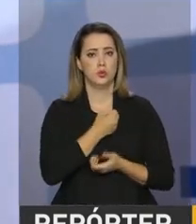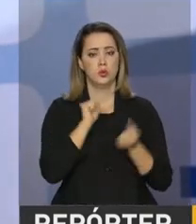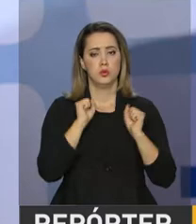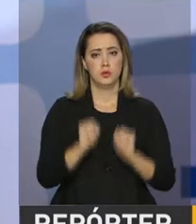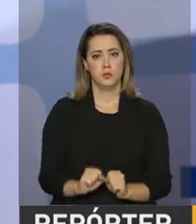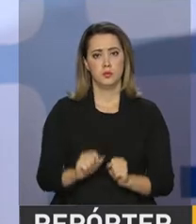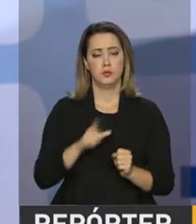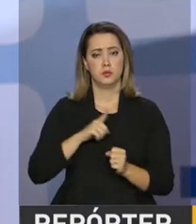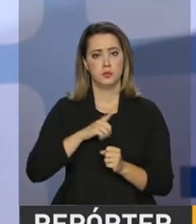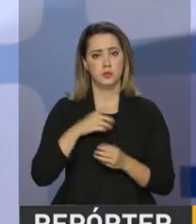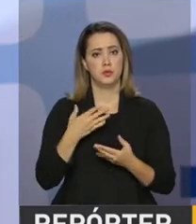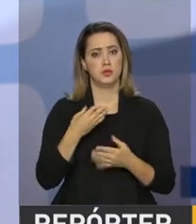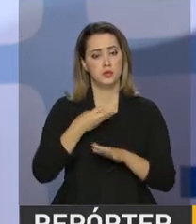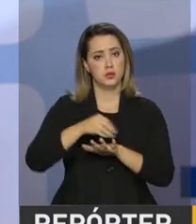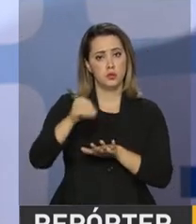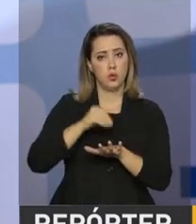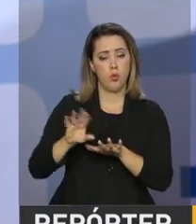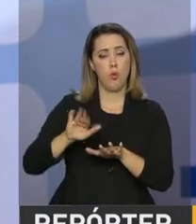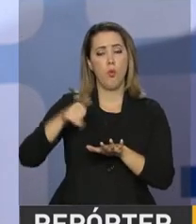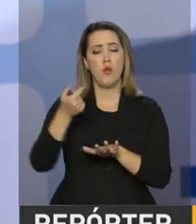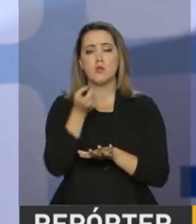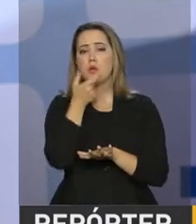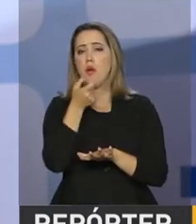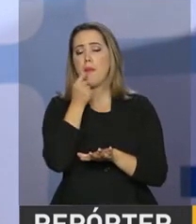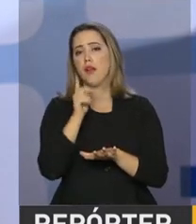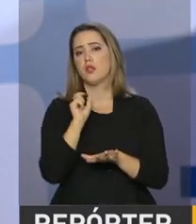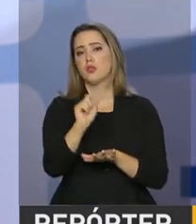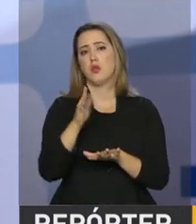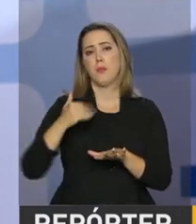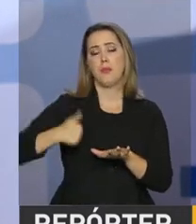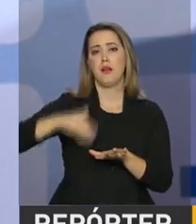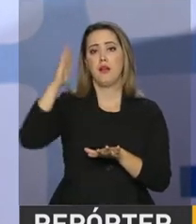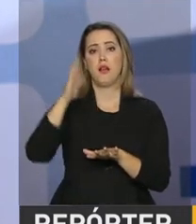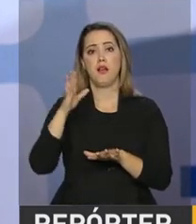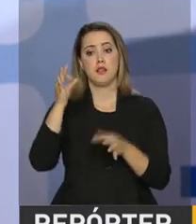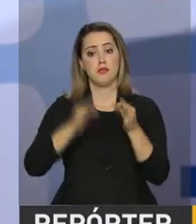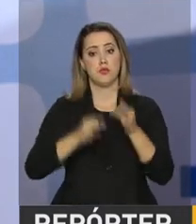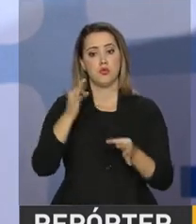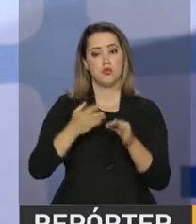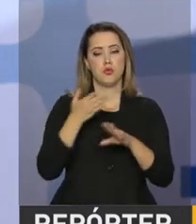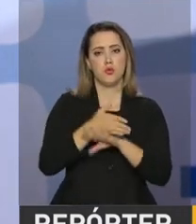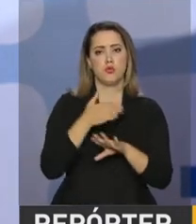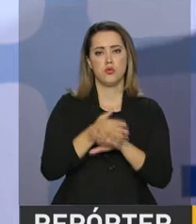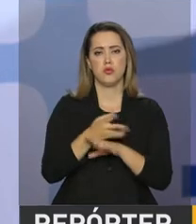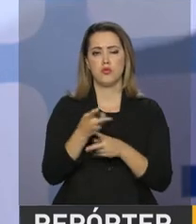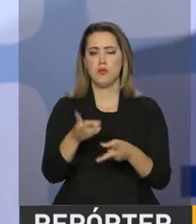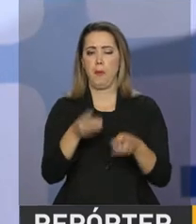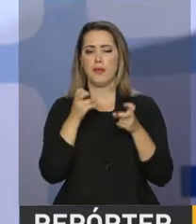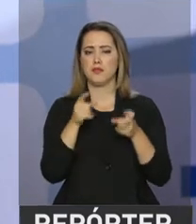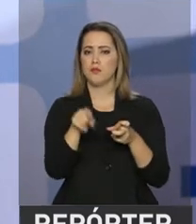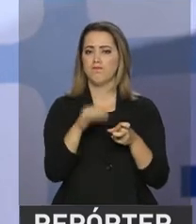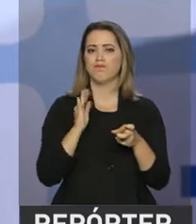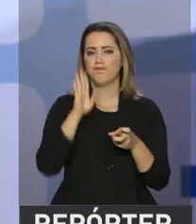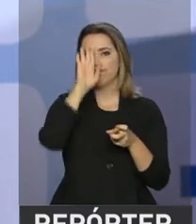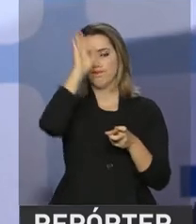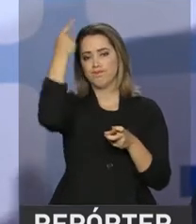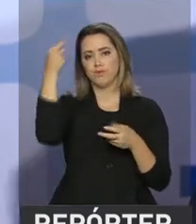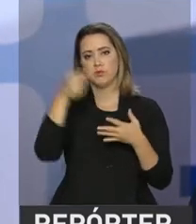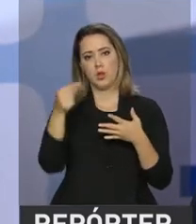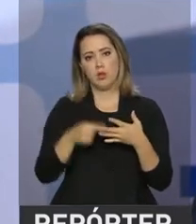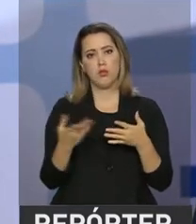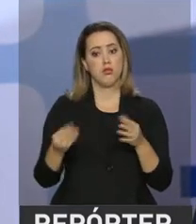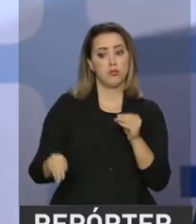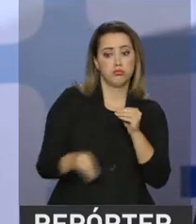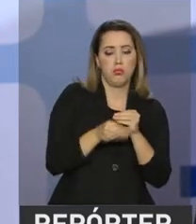ter informações de quais são os medicamentos estão sendo mais ajuizados e avaliada a prioridade do processo até de